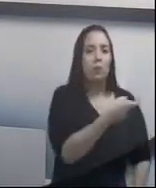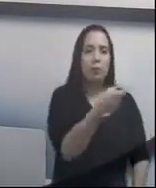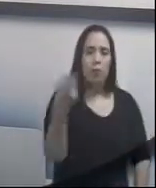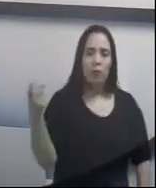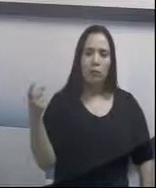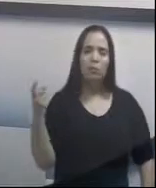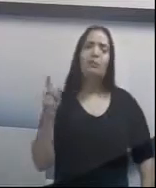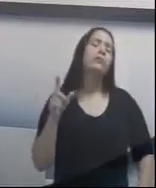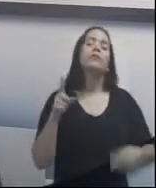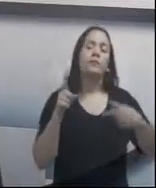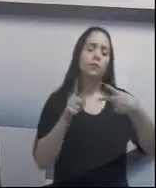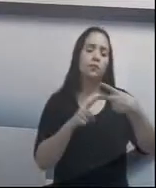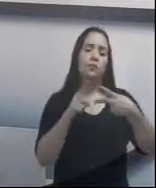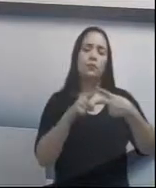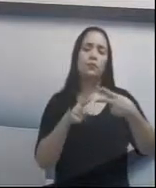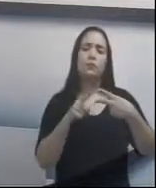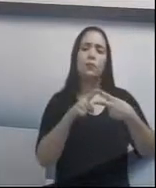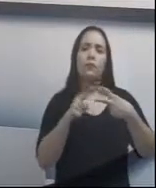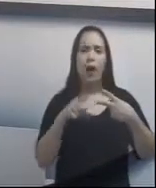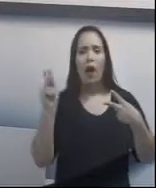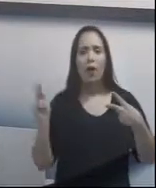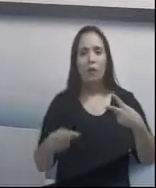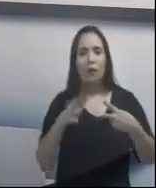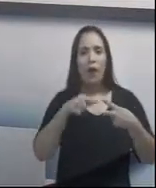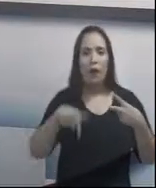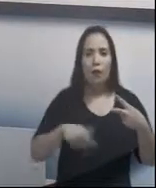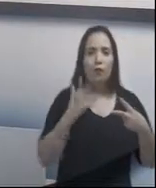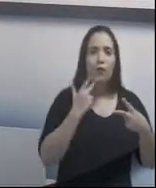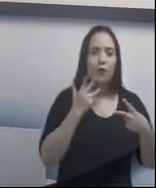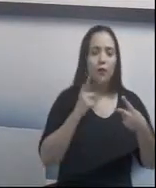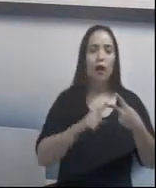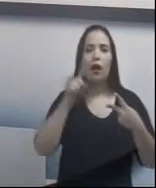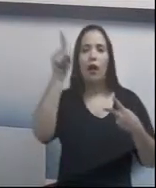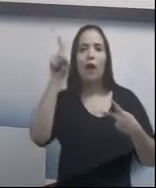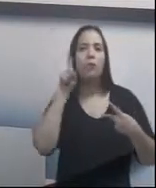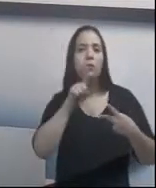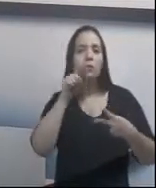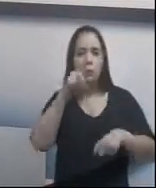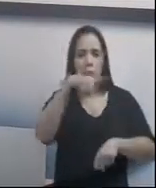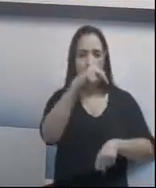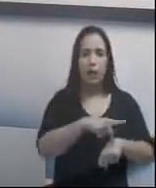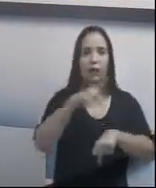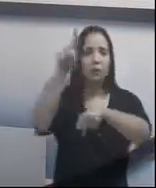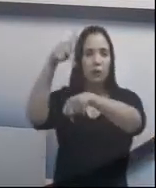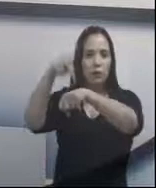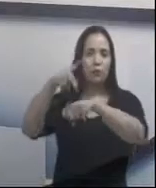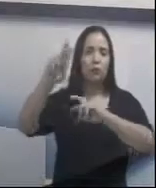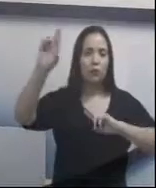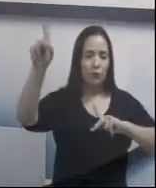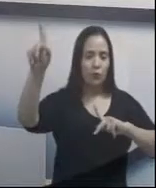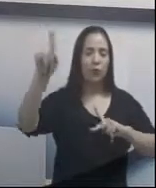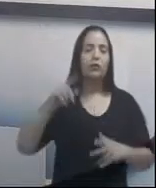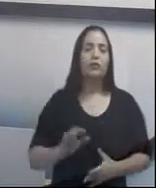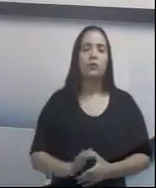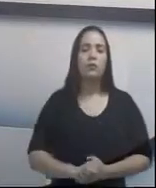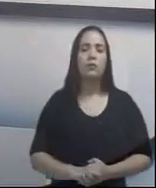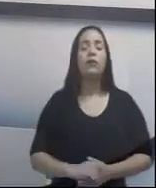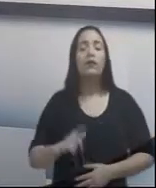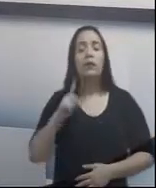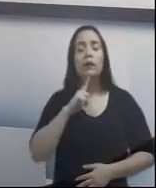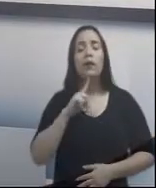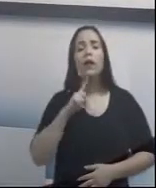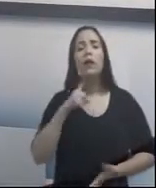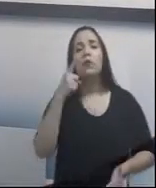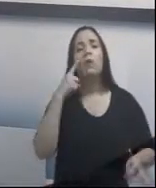essas duas chacinas, apesar em locais diferentes, país diferente e condições financeiras diferentes, elas têm uma coisa